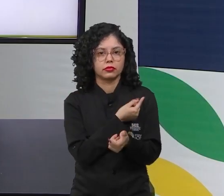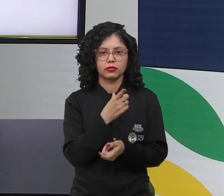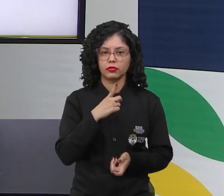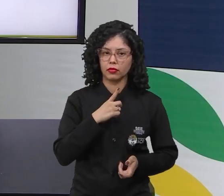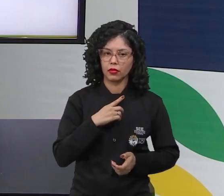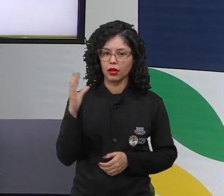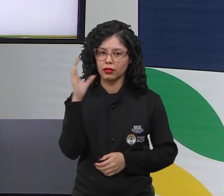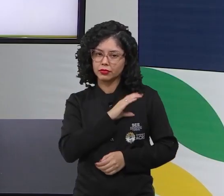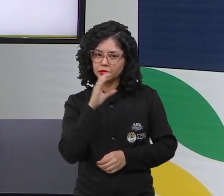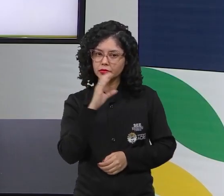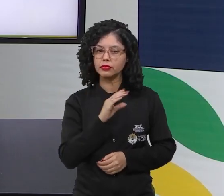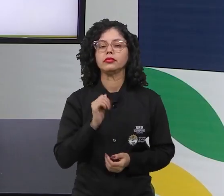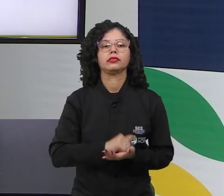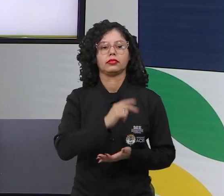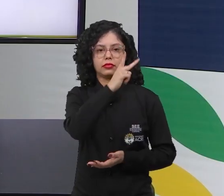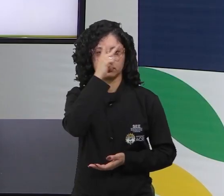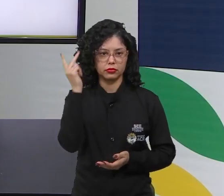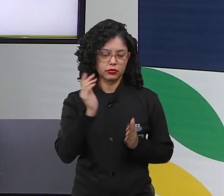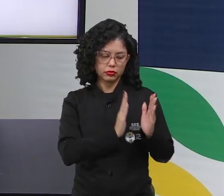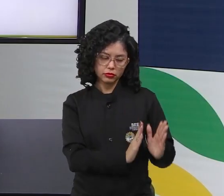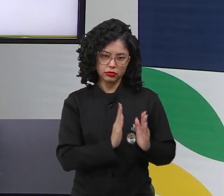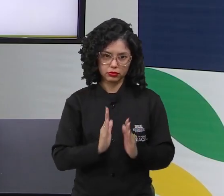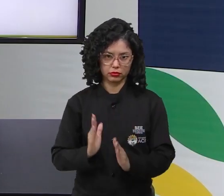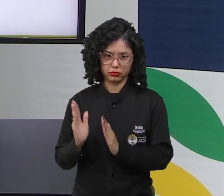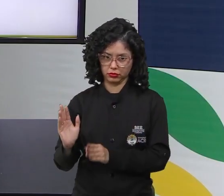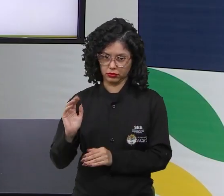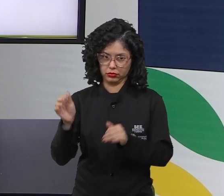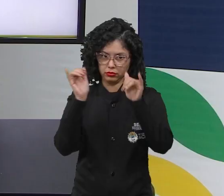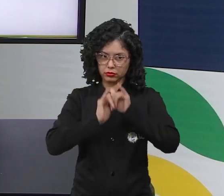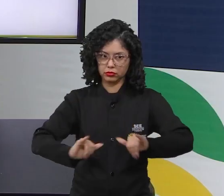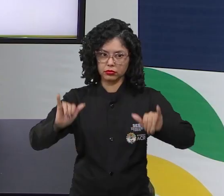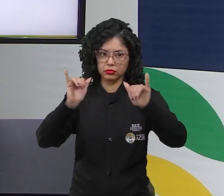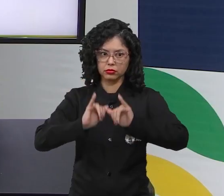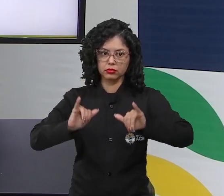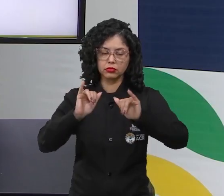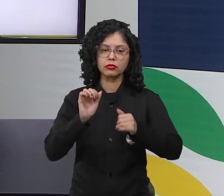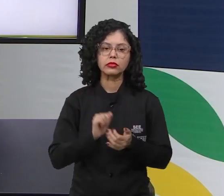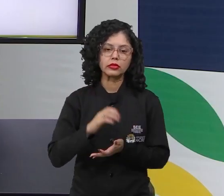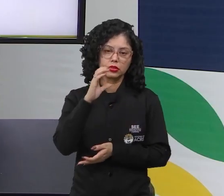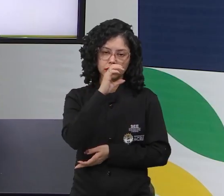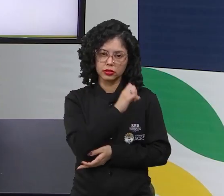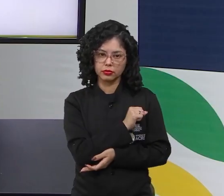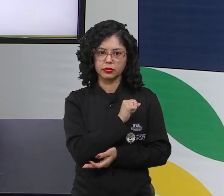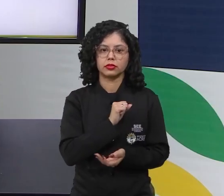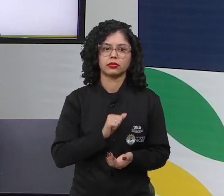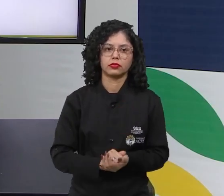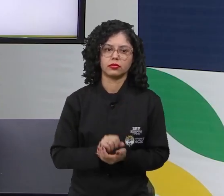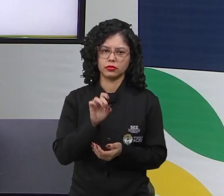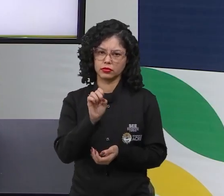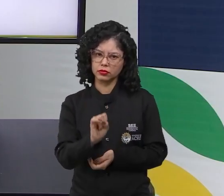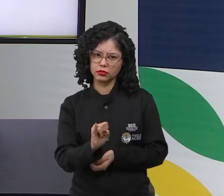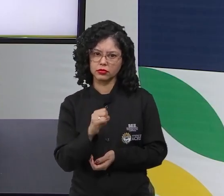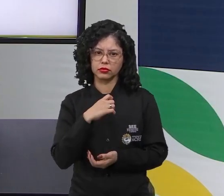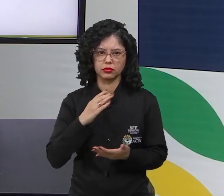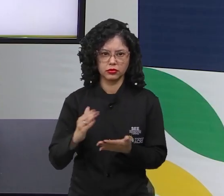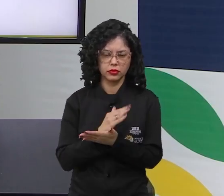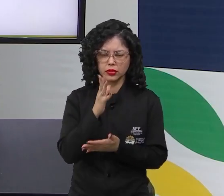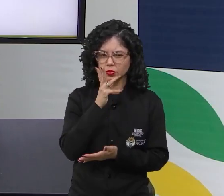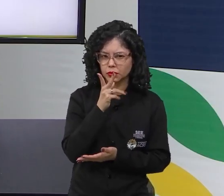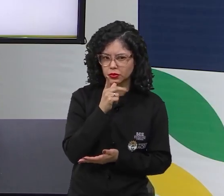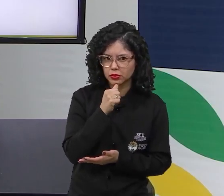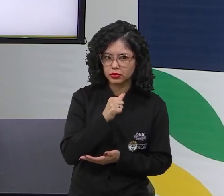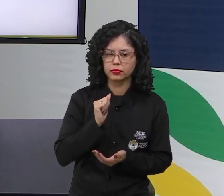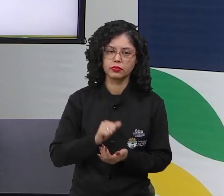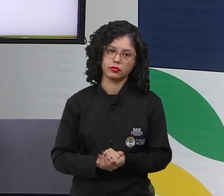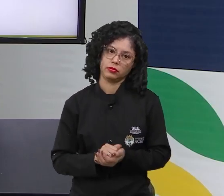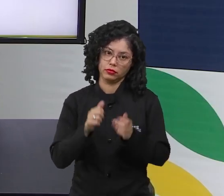mundo acelerado, então as pessoas passam ali os anúncios de maneira muito rápida. Então, se é algo muito demorado, não